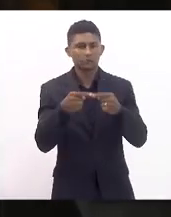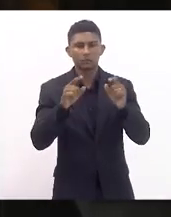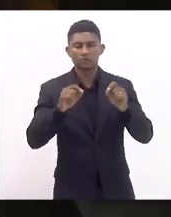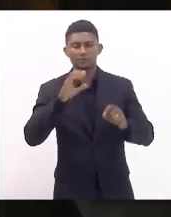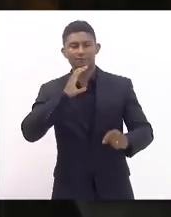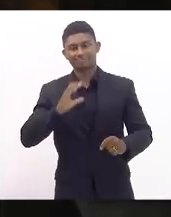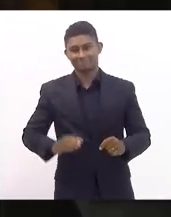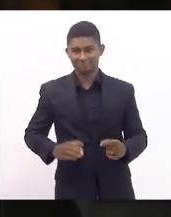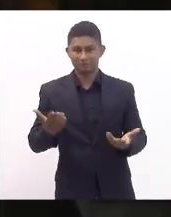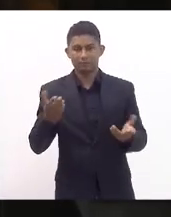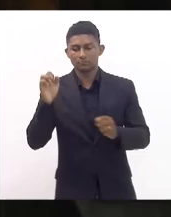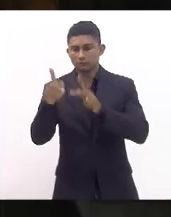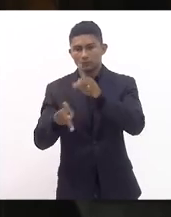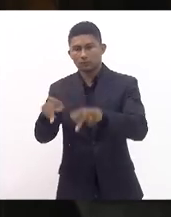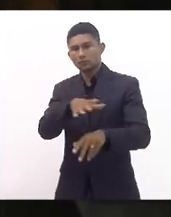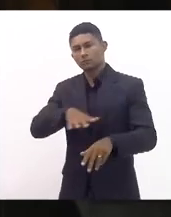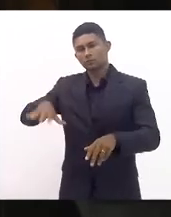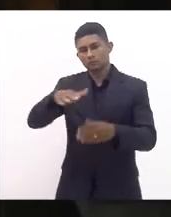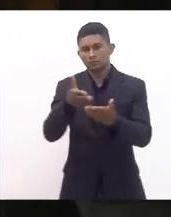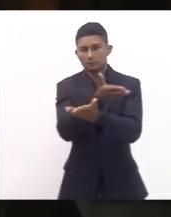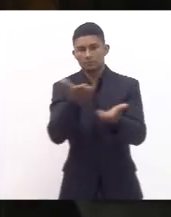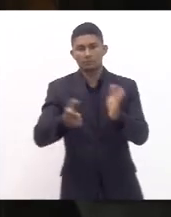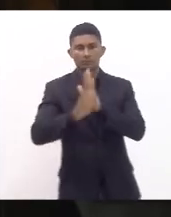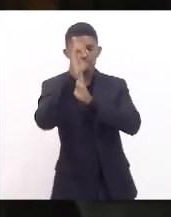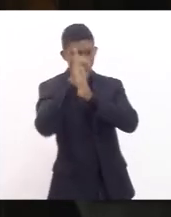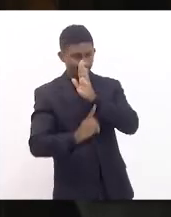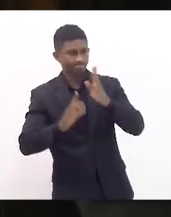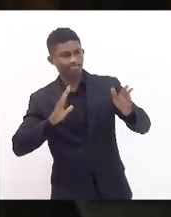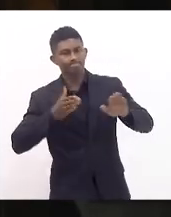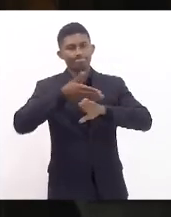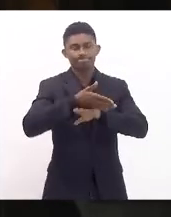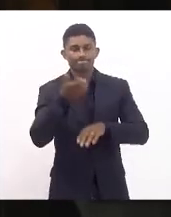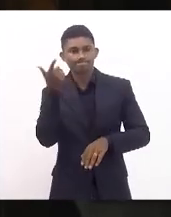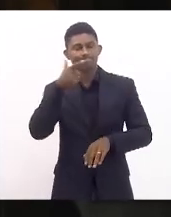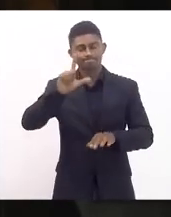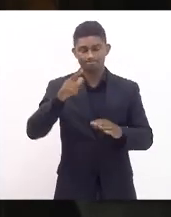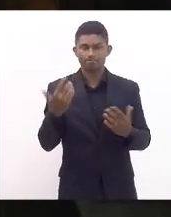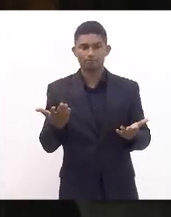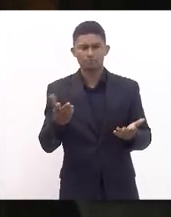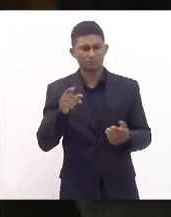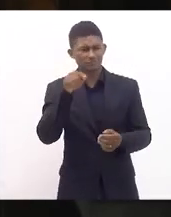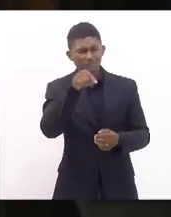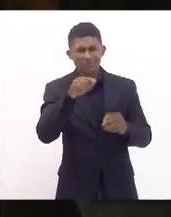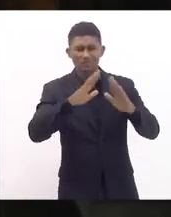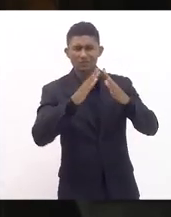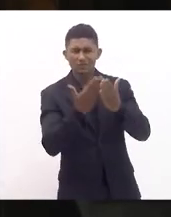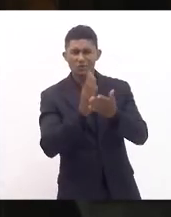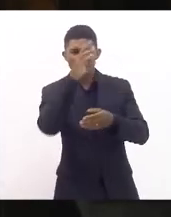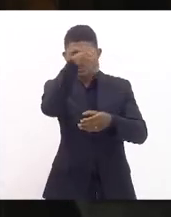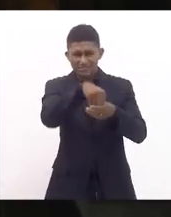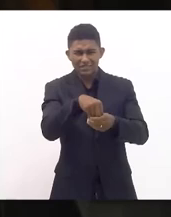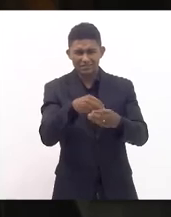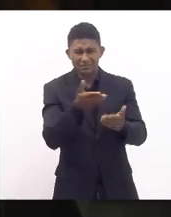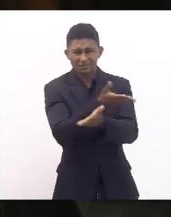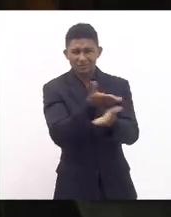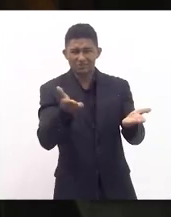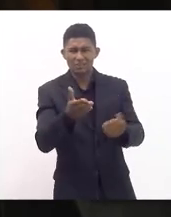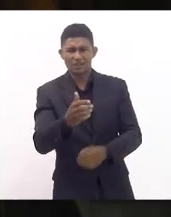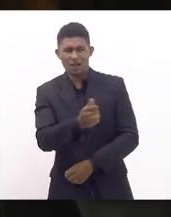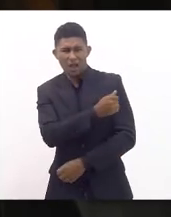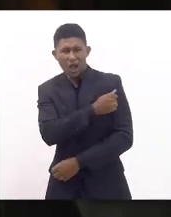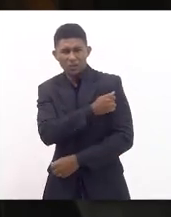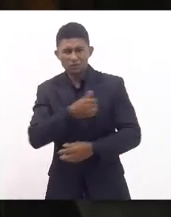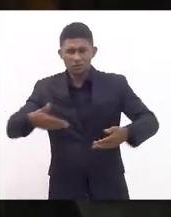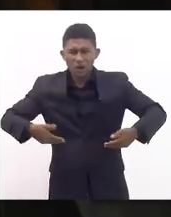nossa população tem acesso aos seus primeiros direitos. E lá não dá para imaginar que nenhum estudante vai ficar frequentando a escola